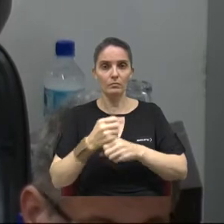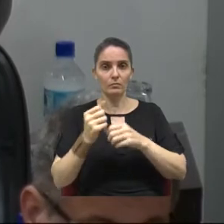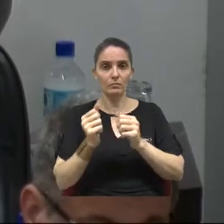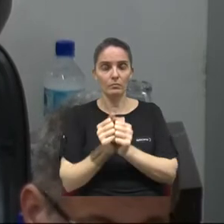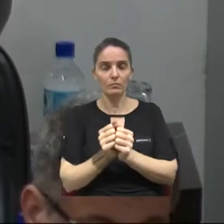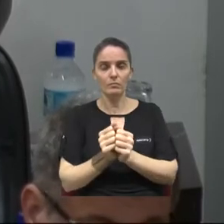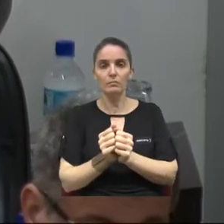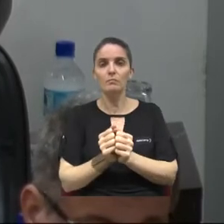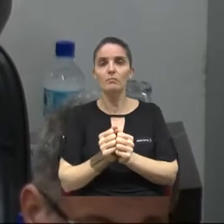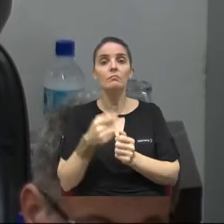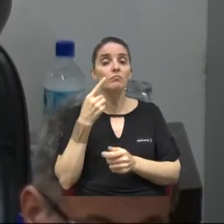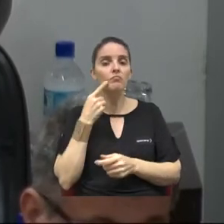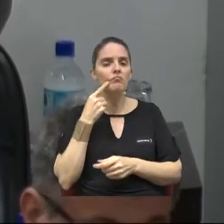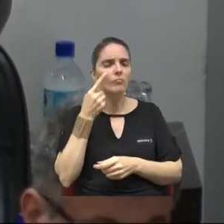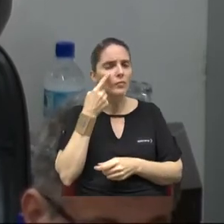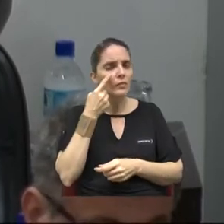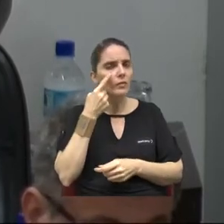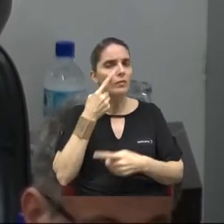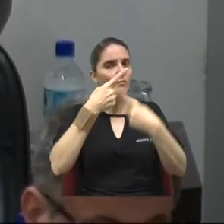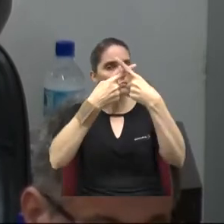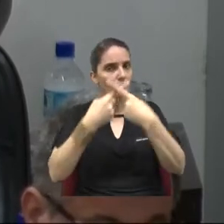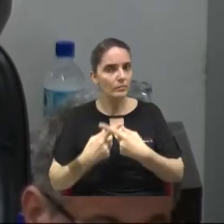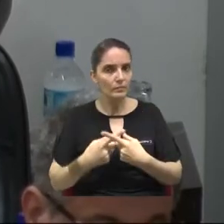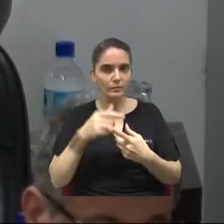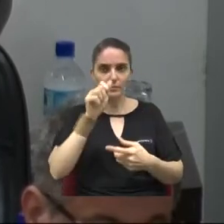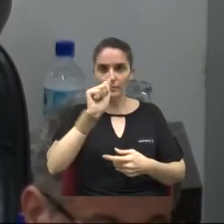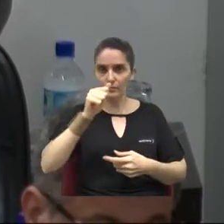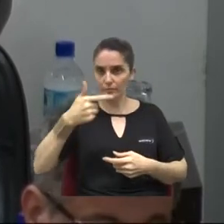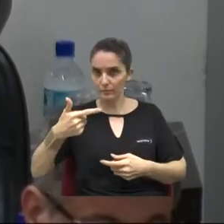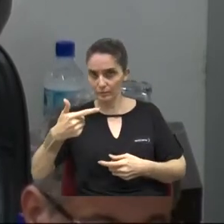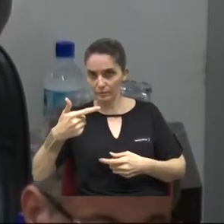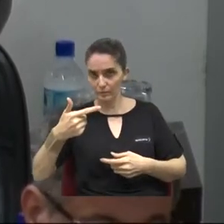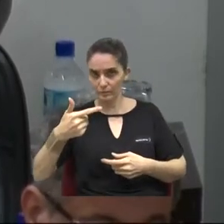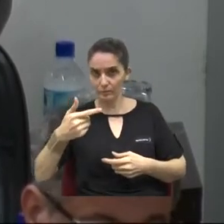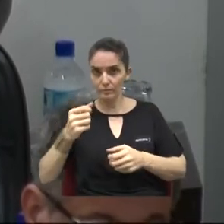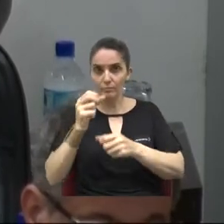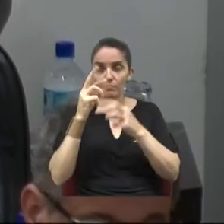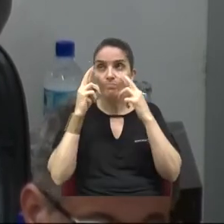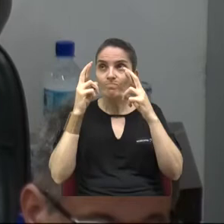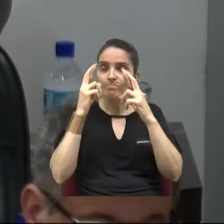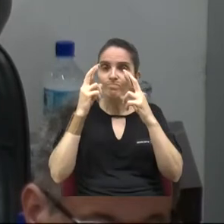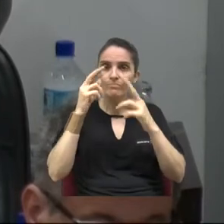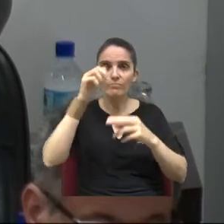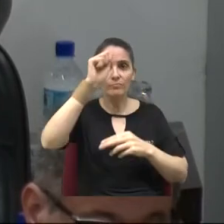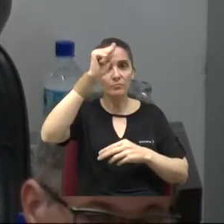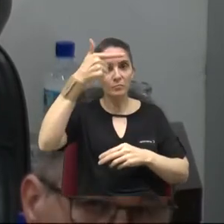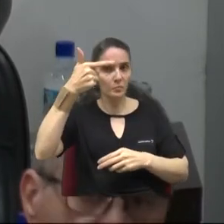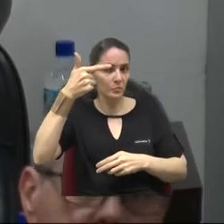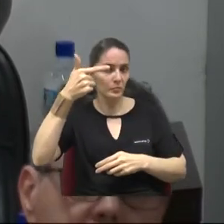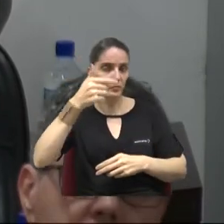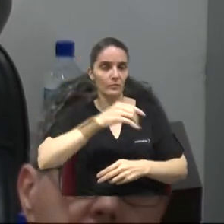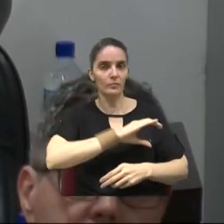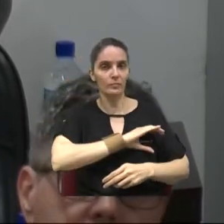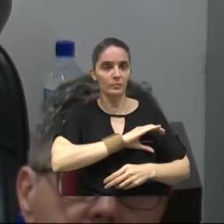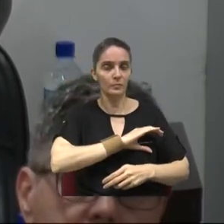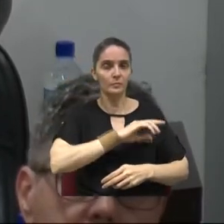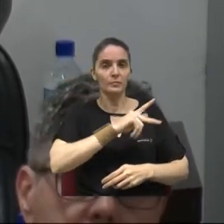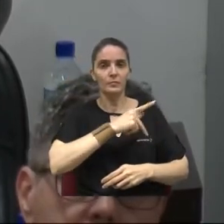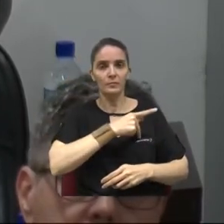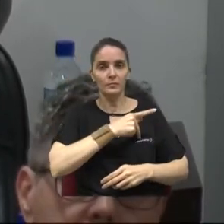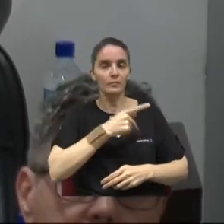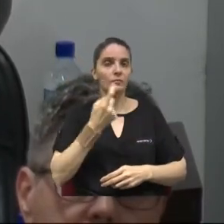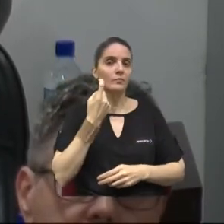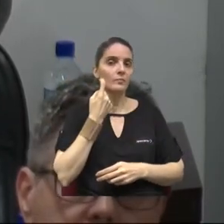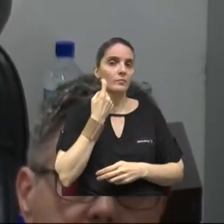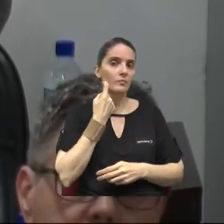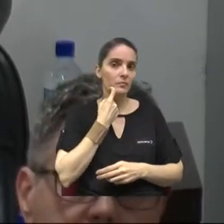estou acompanhando, disputando a Série A2, rumo à Série A1, para trazer o seu Palmeiras, o Corinthians, o Santos de volta aqui para a